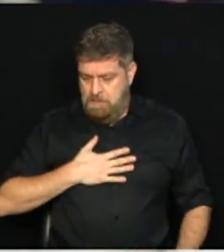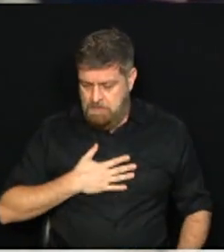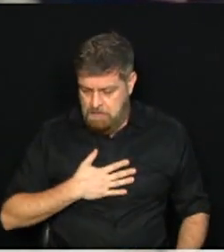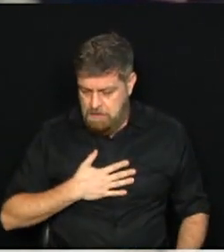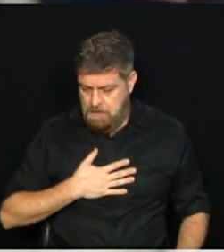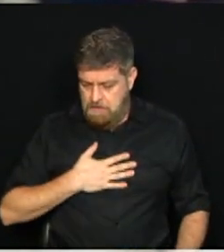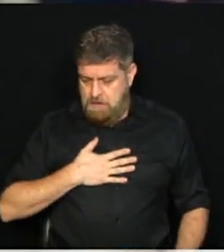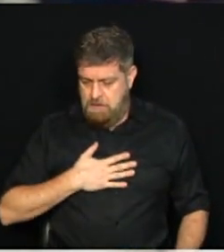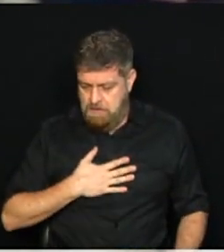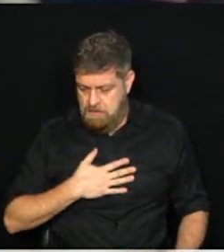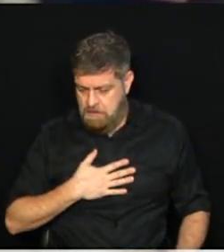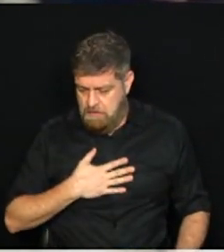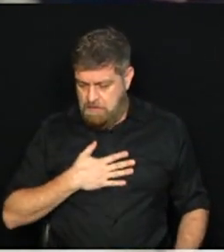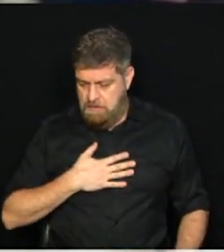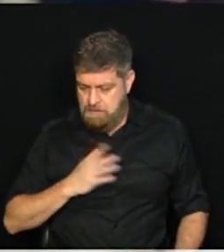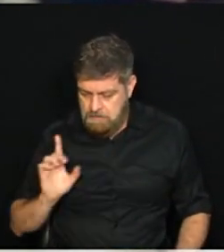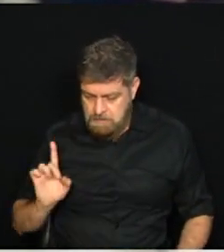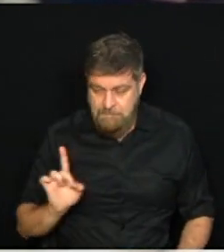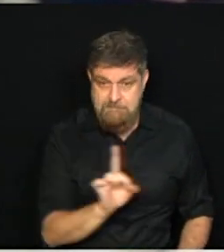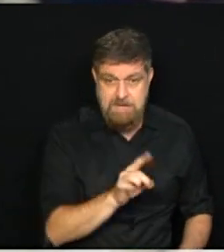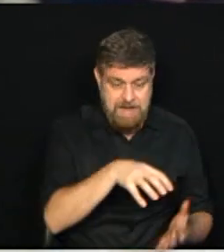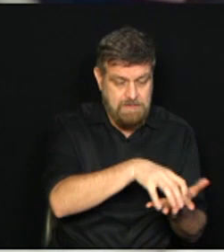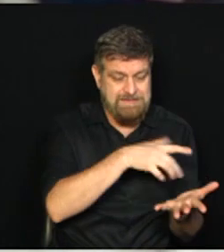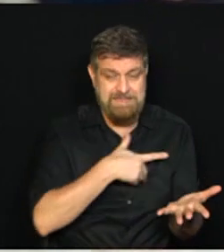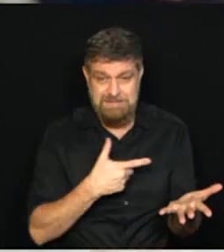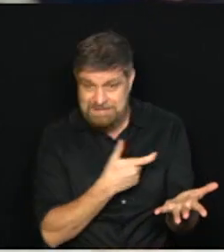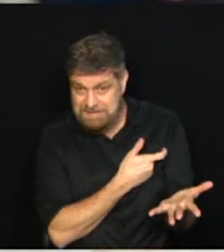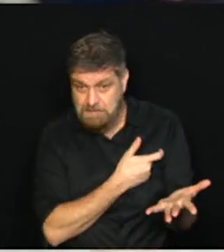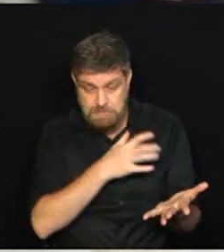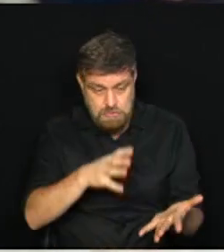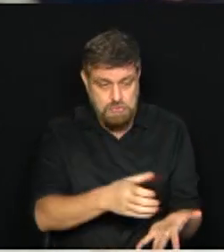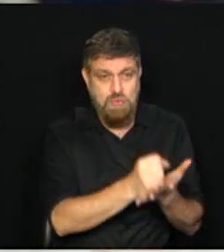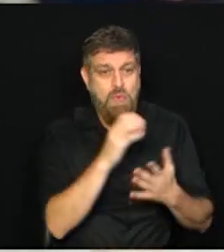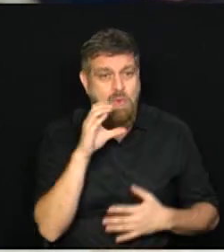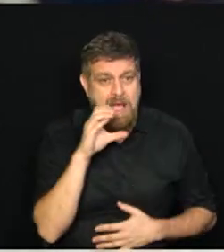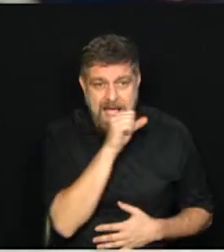em unidade básica ou em pronto atendimento,